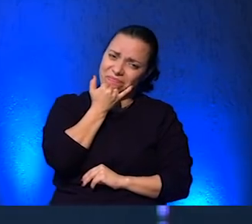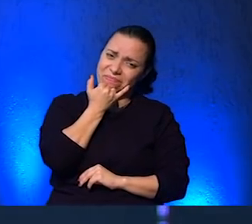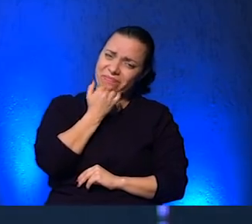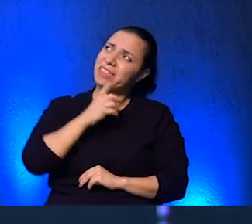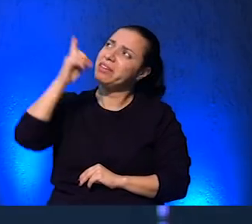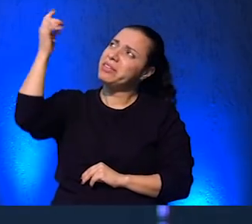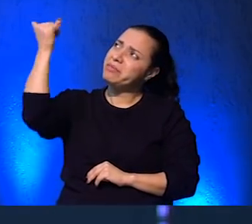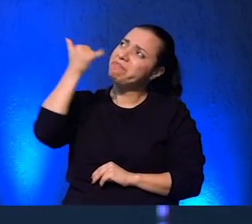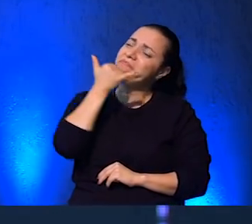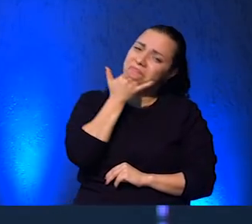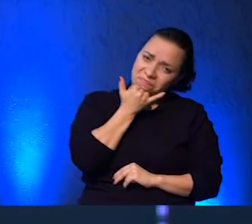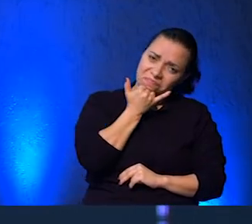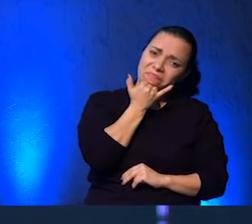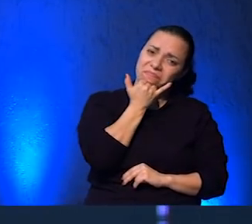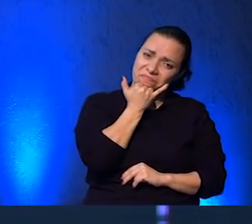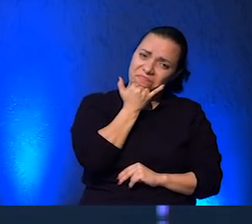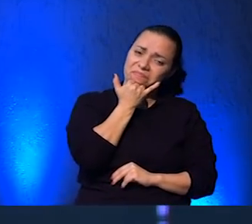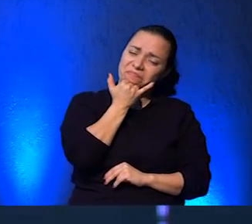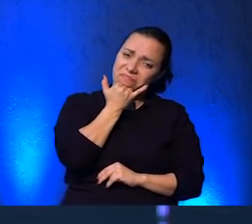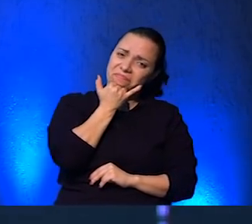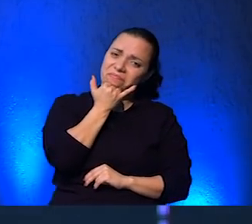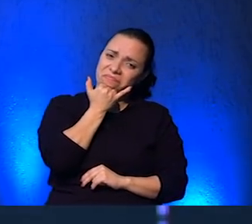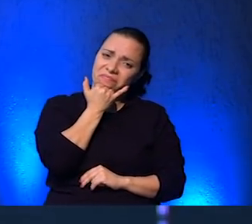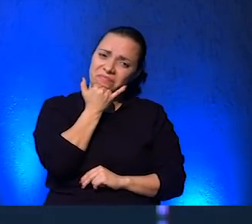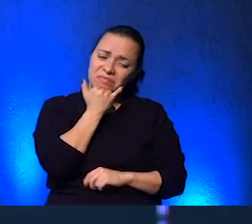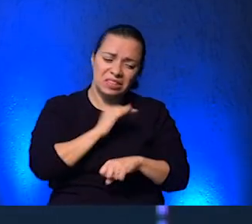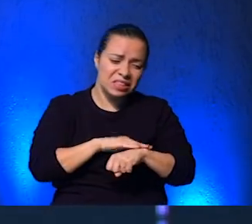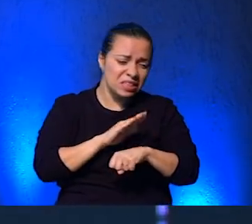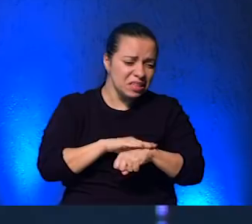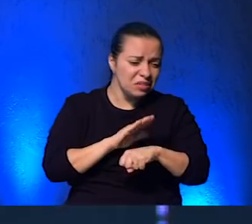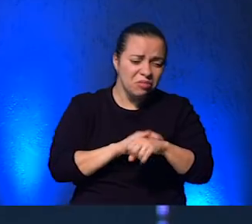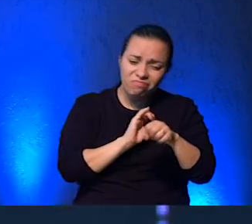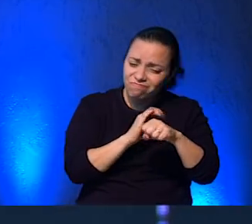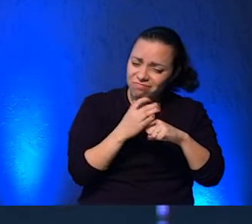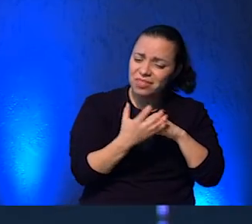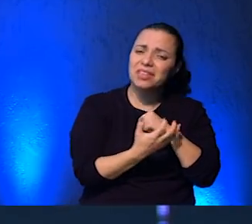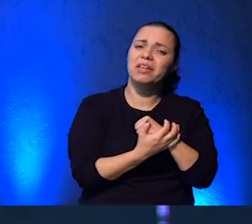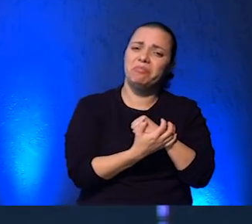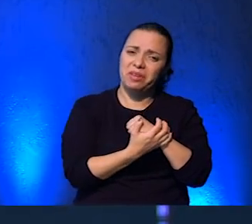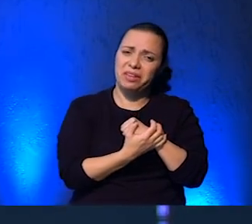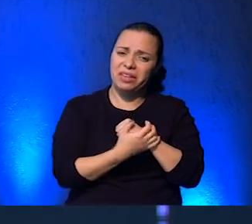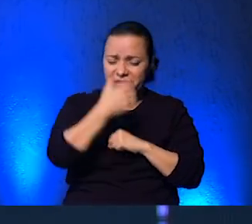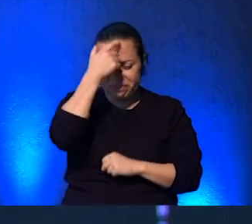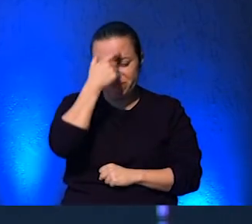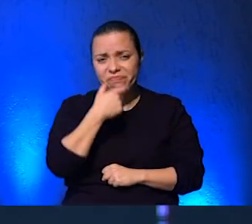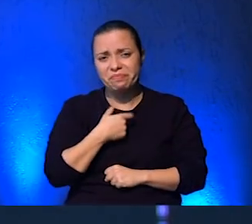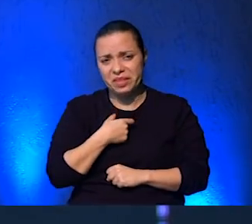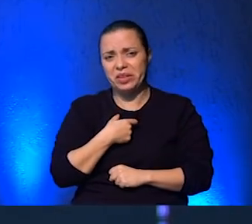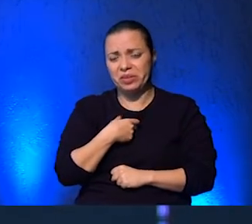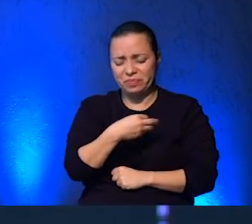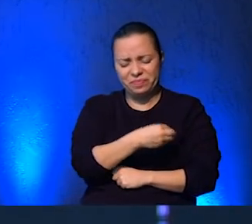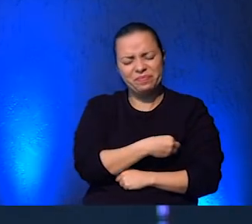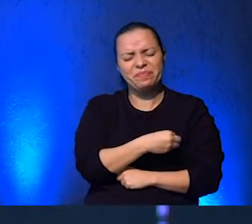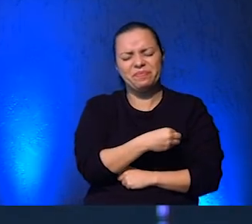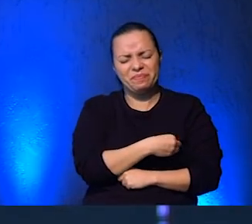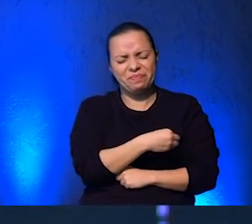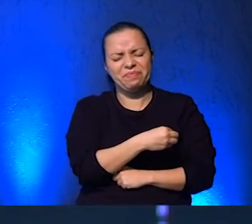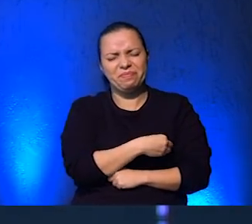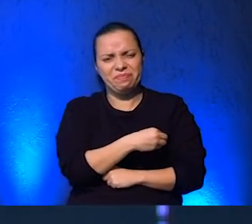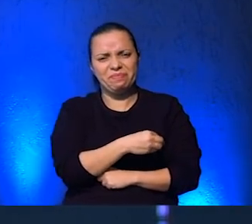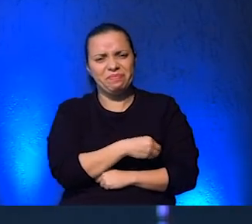perdoa-me senhor se nesse período da pandemia eu me deixei levar